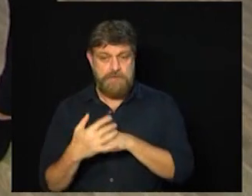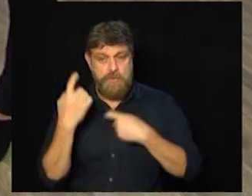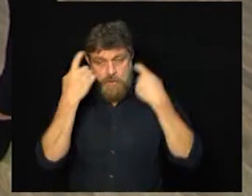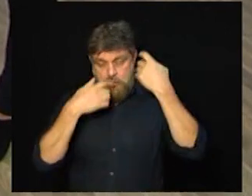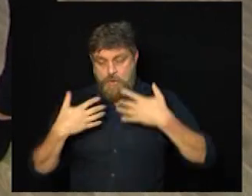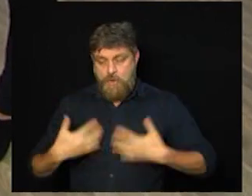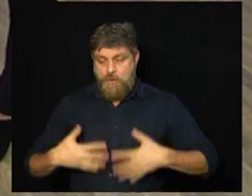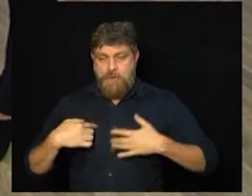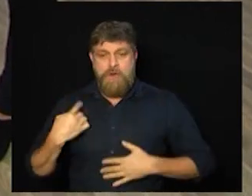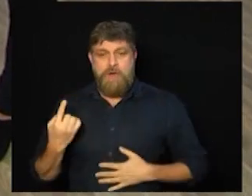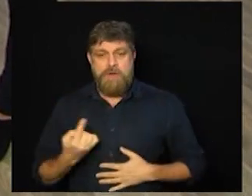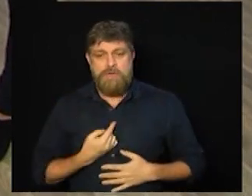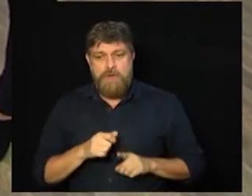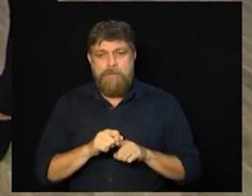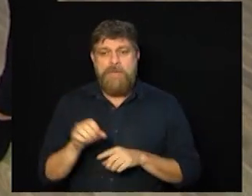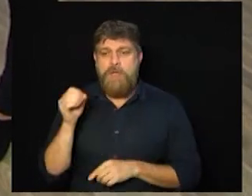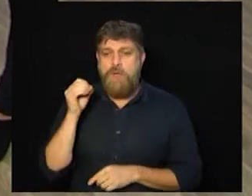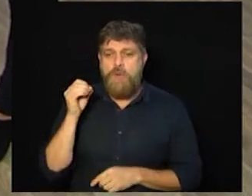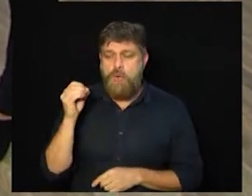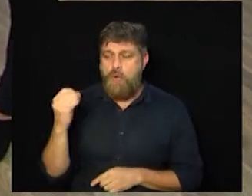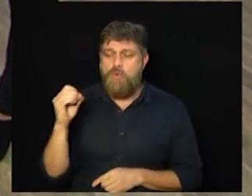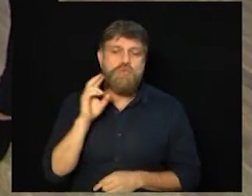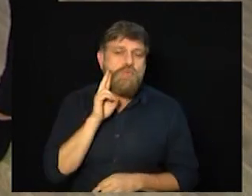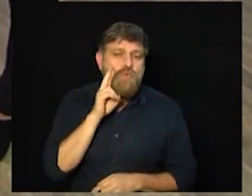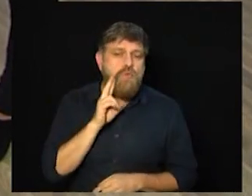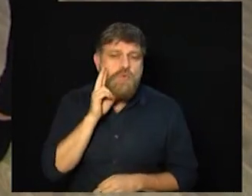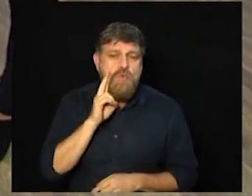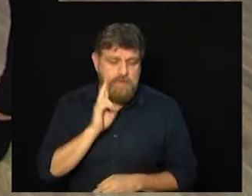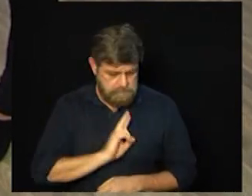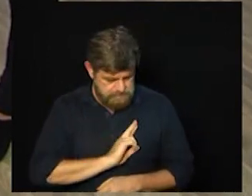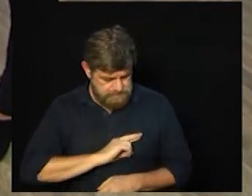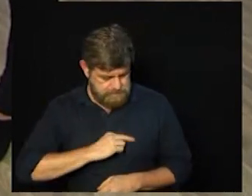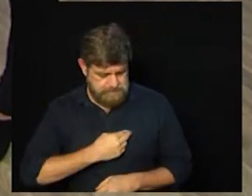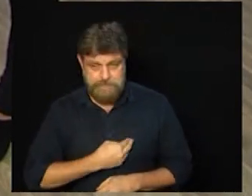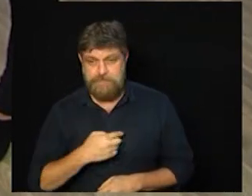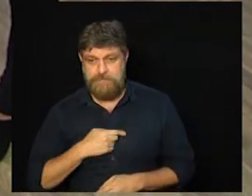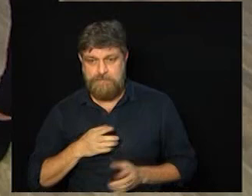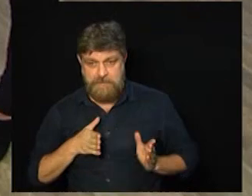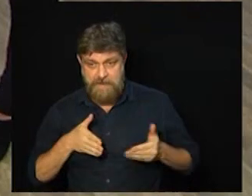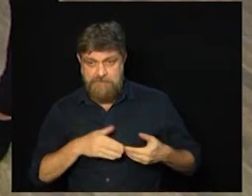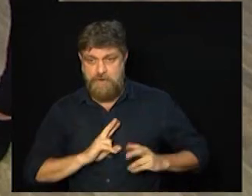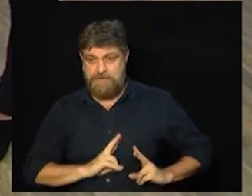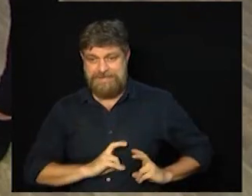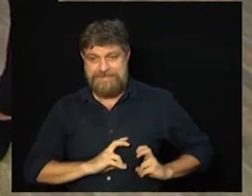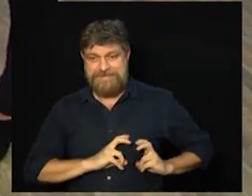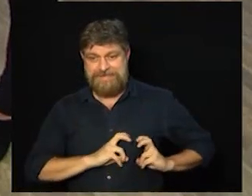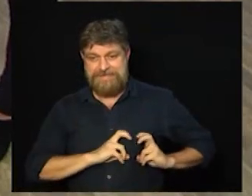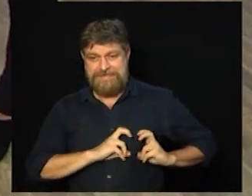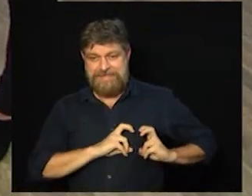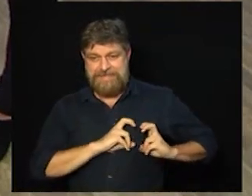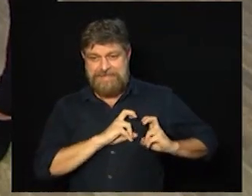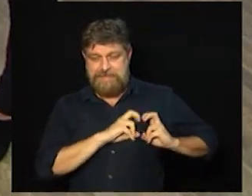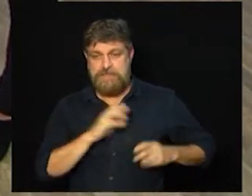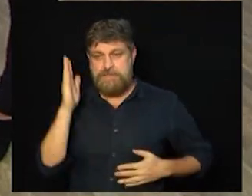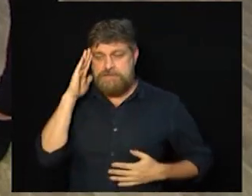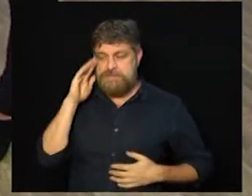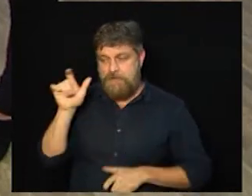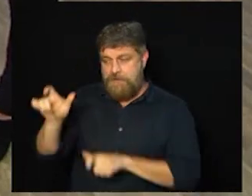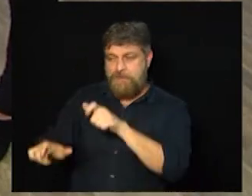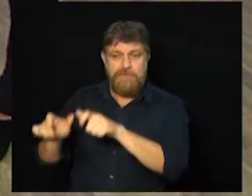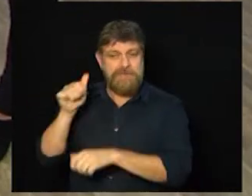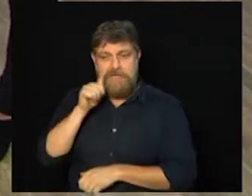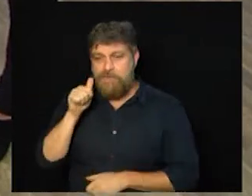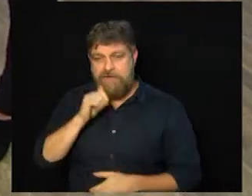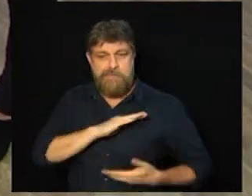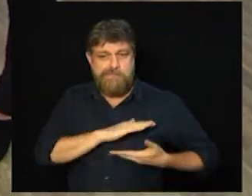19 nós estamos no mês do outubro rosa é aquele foco no câncer de mama a gente sabe que muitas mulheres durante este período não